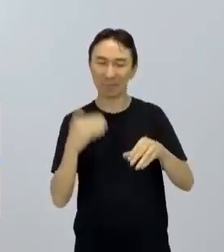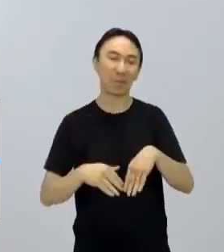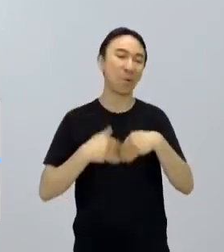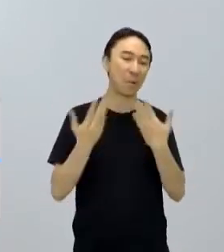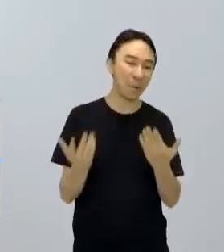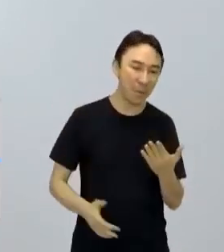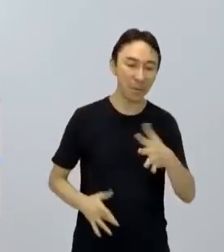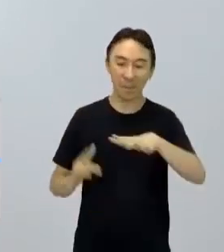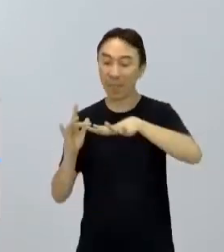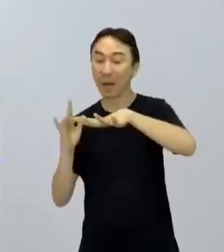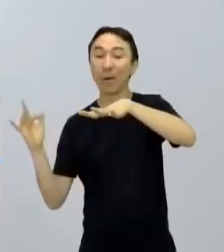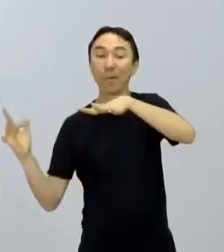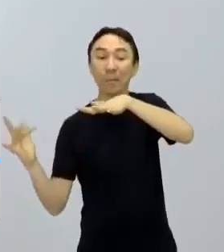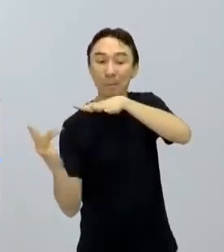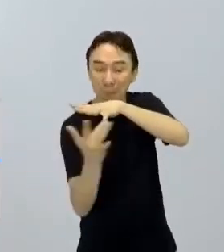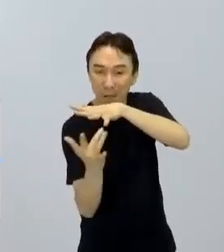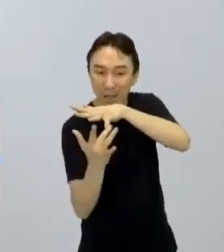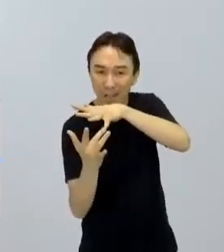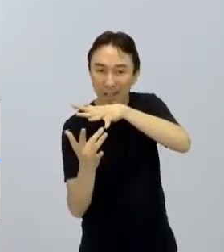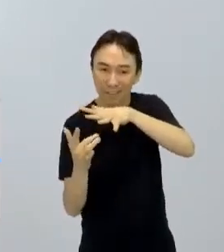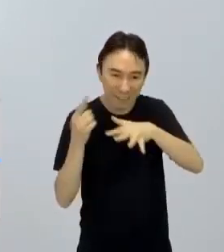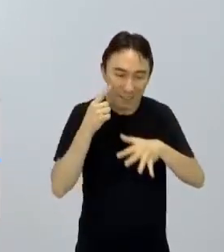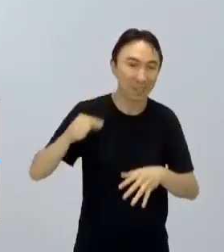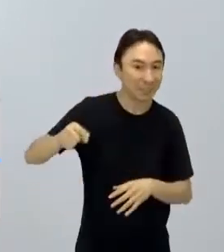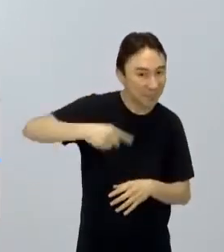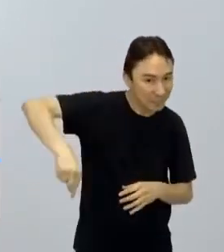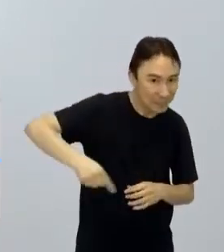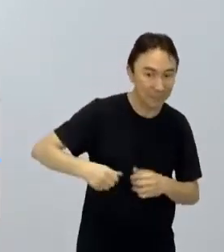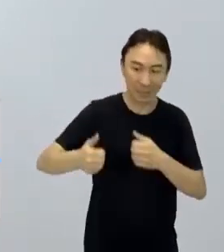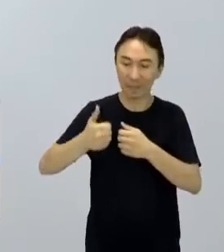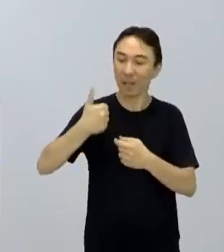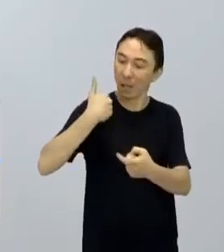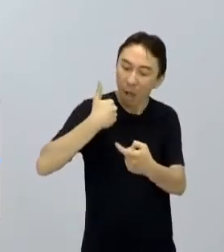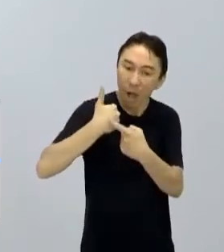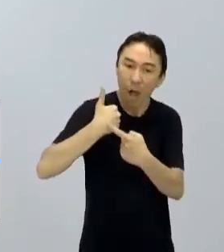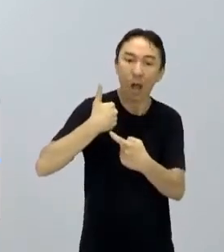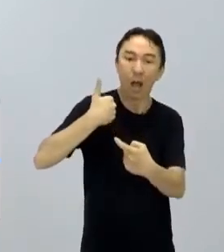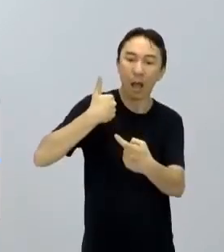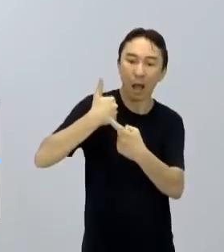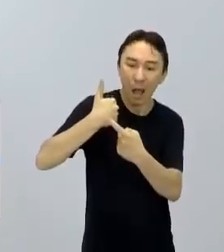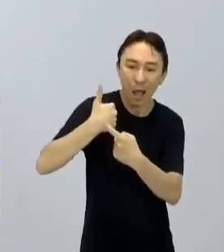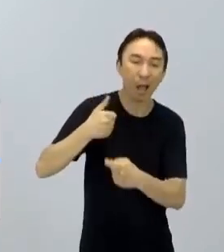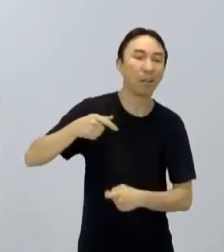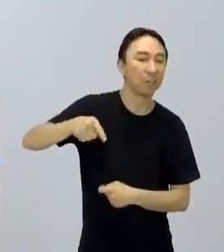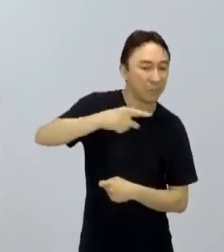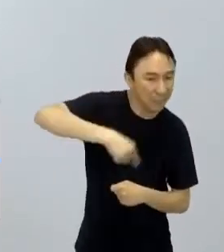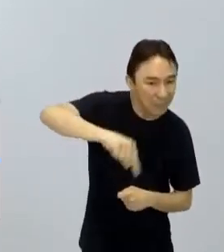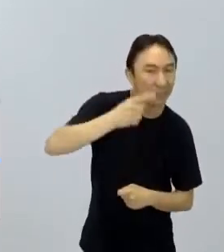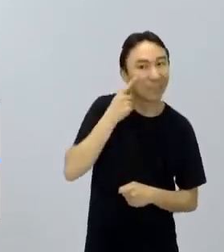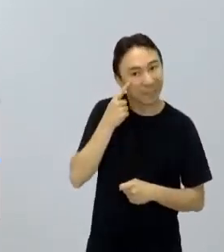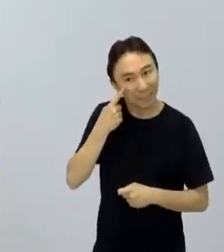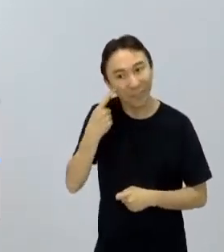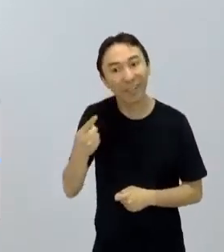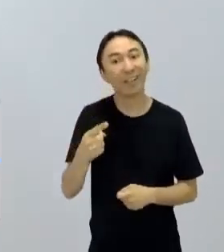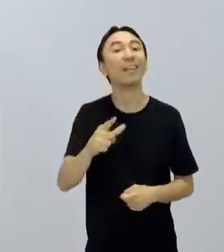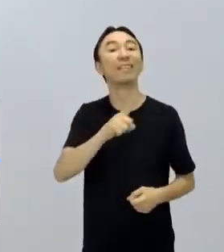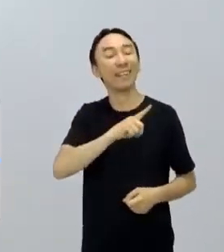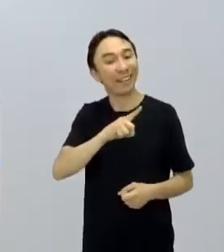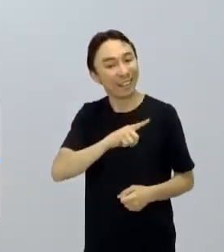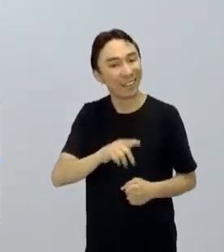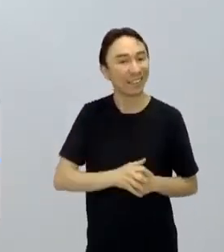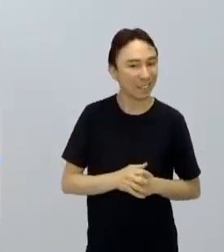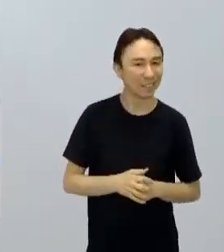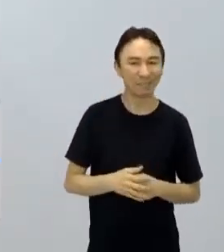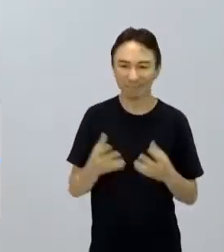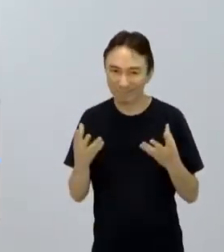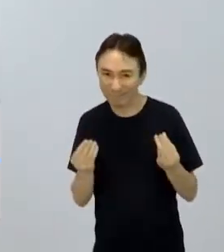aquele curtiu, só para você ver que a gente olha, viu? Sempre que dá, a gente dá uma olhadinha. Eu olho, às vezes, até de outras matérias. O pessoal coloca lá, eu dou uma